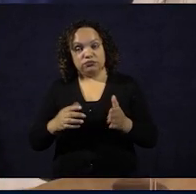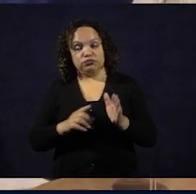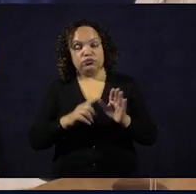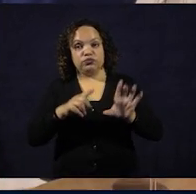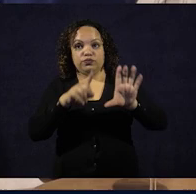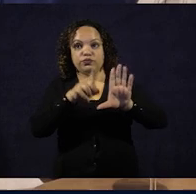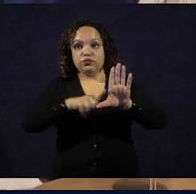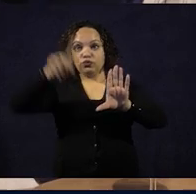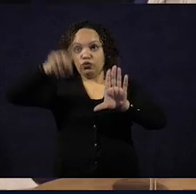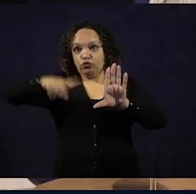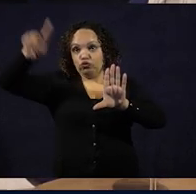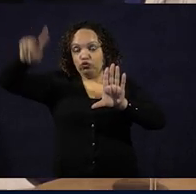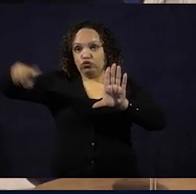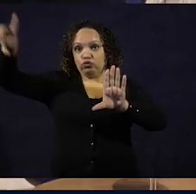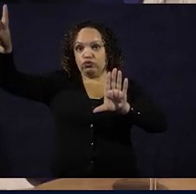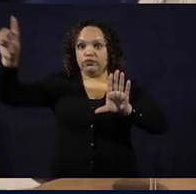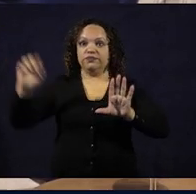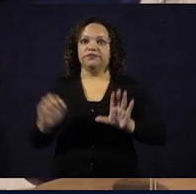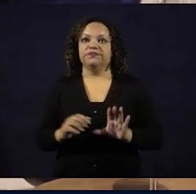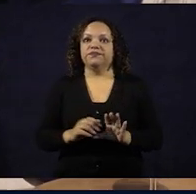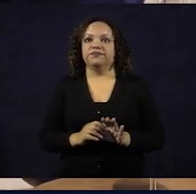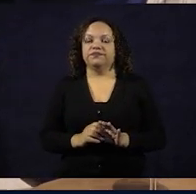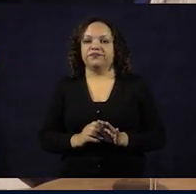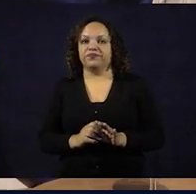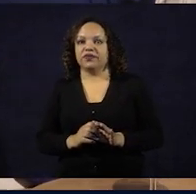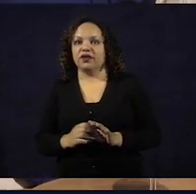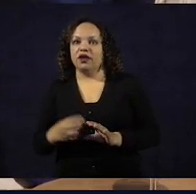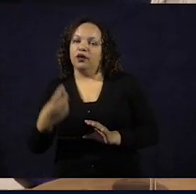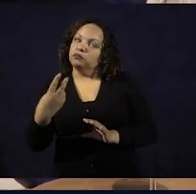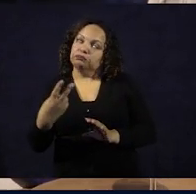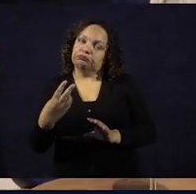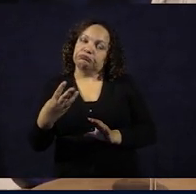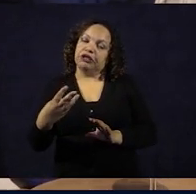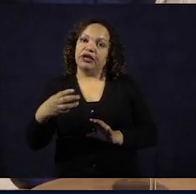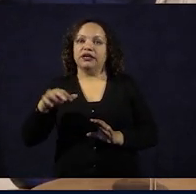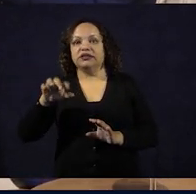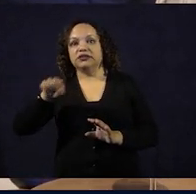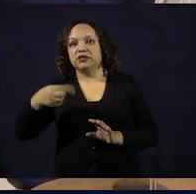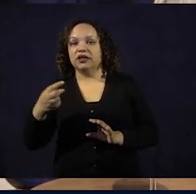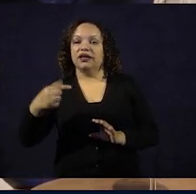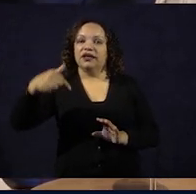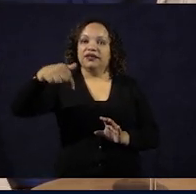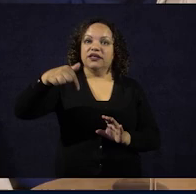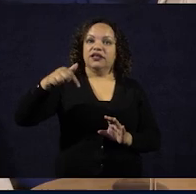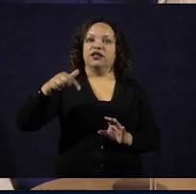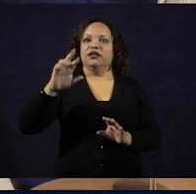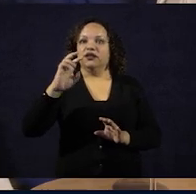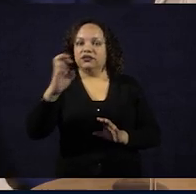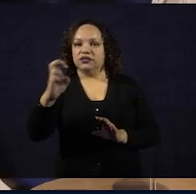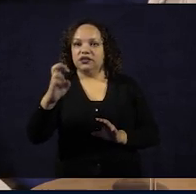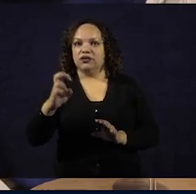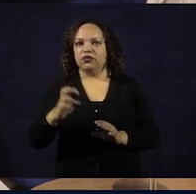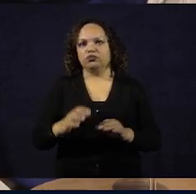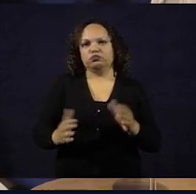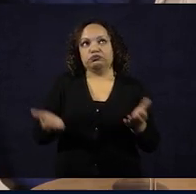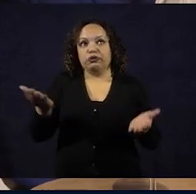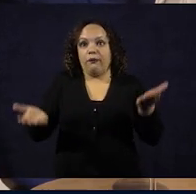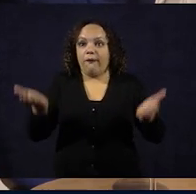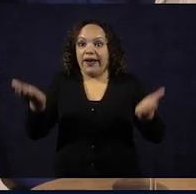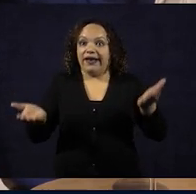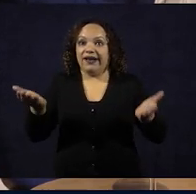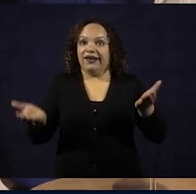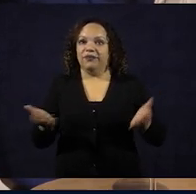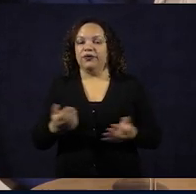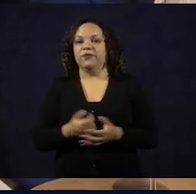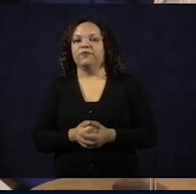pico de política monetária né como eu falei aqui provavelmente 1375 não é o nosso juros de Equilíbrio certamente não é só se a gente vê a